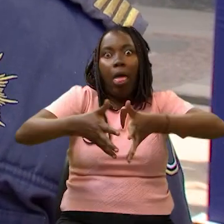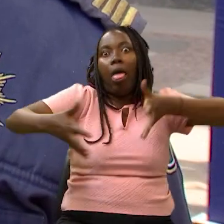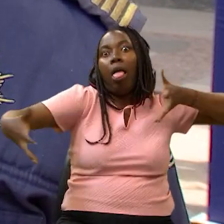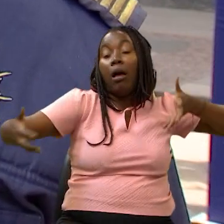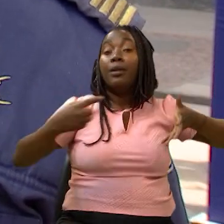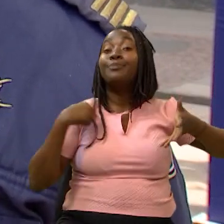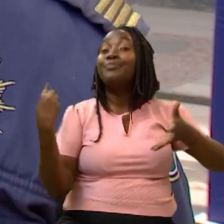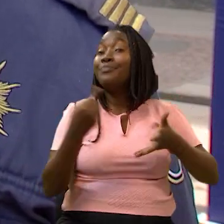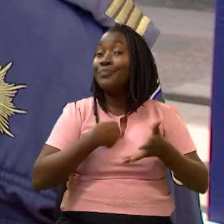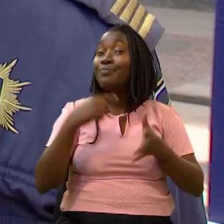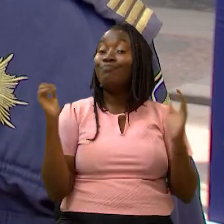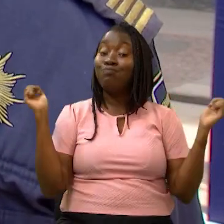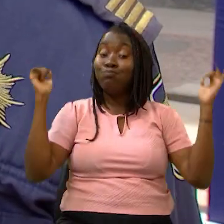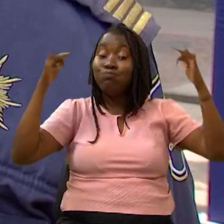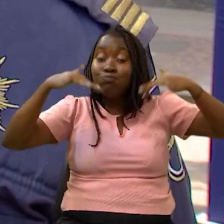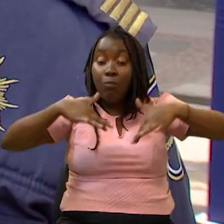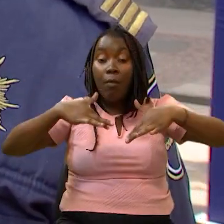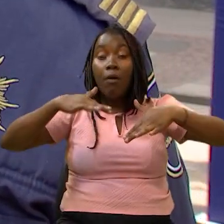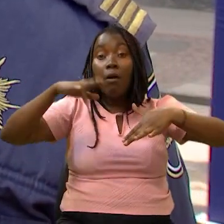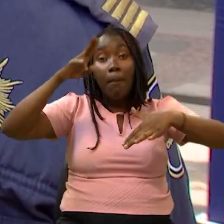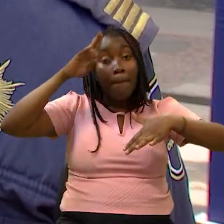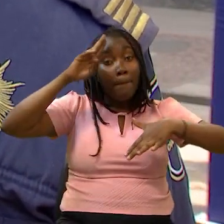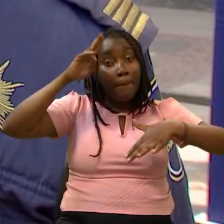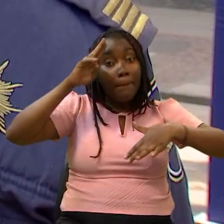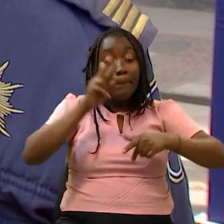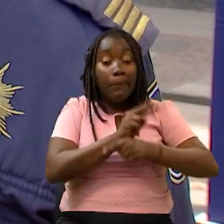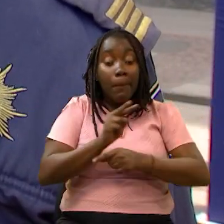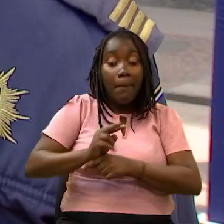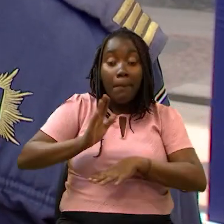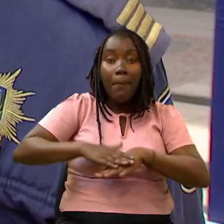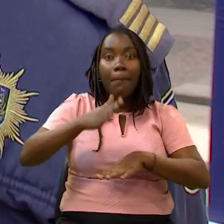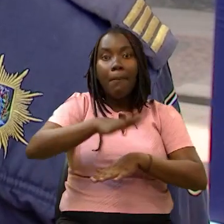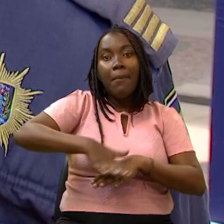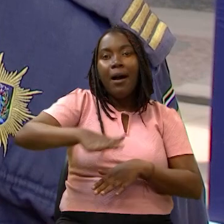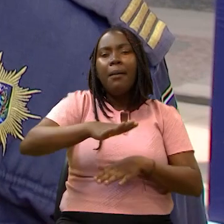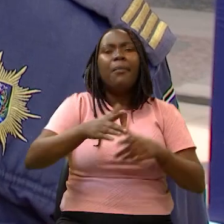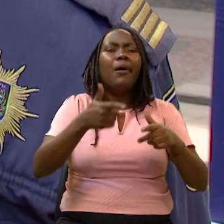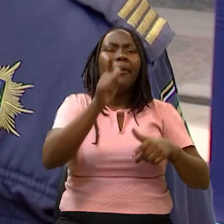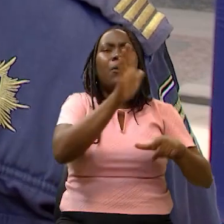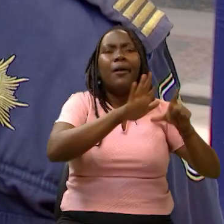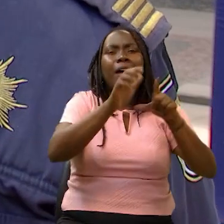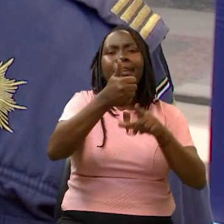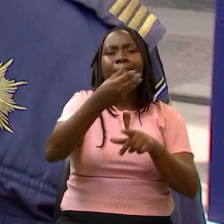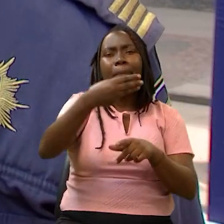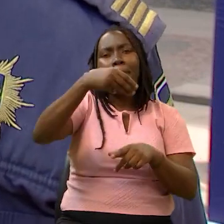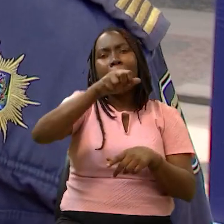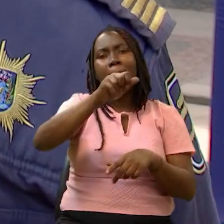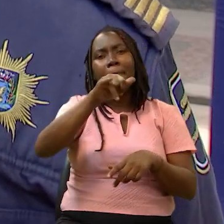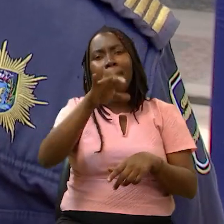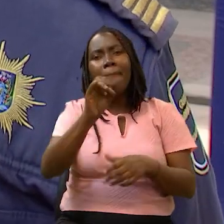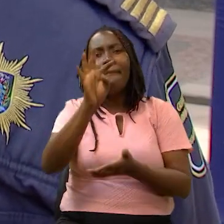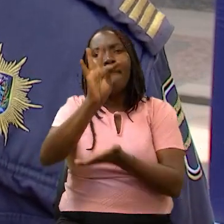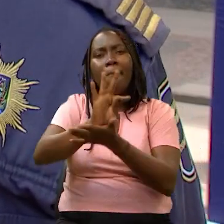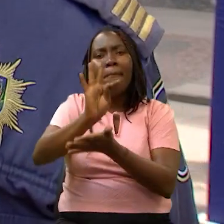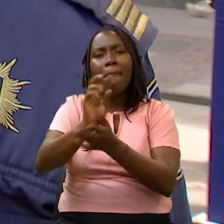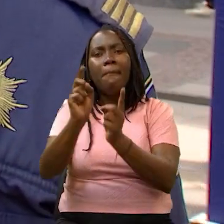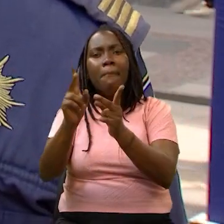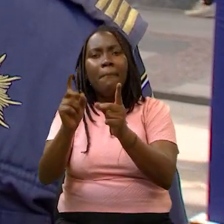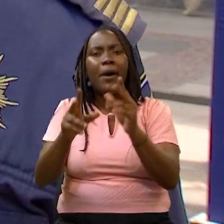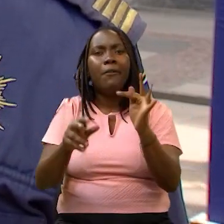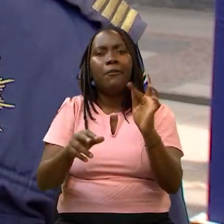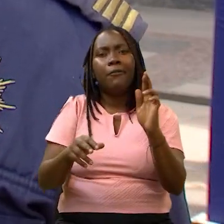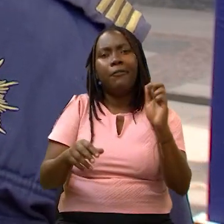é gigantesco, a gente concentrou um patrulhamento maior lá. Mas outras áreas como 13 de Maio, Terminal